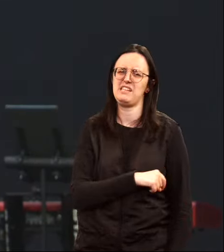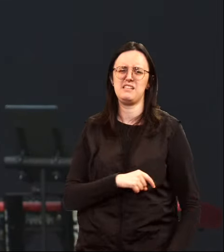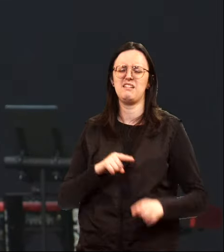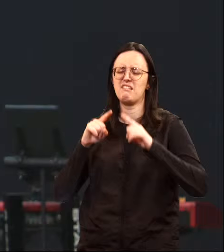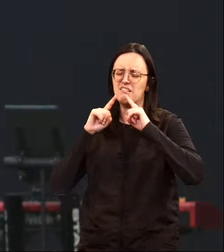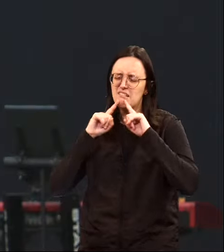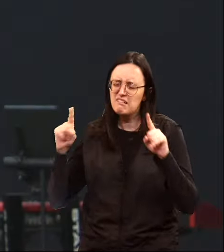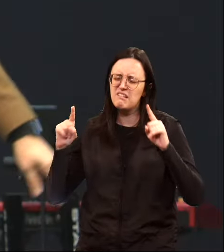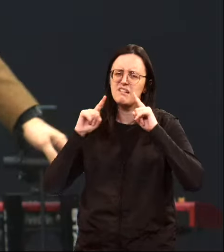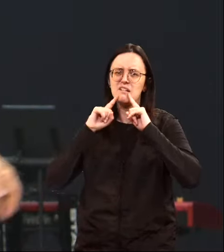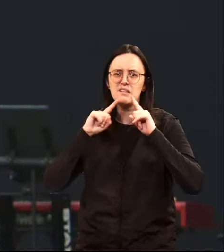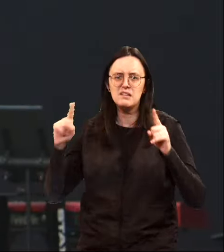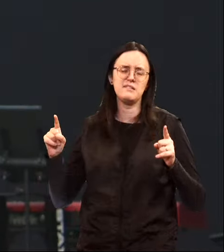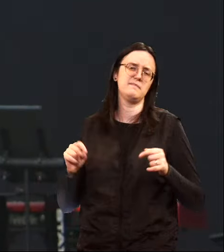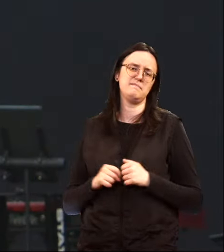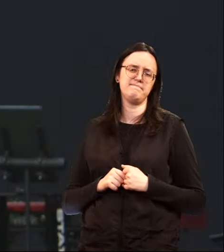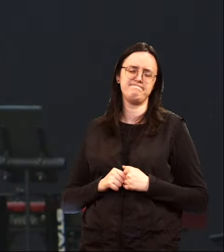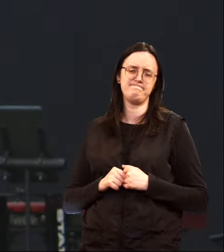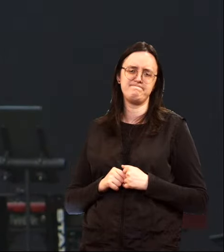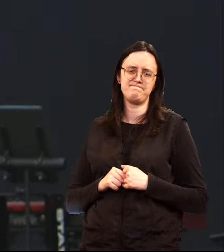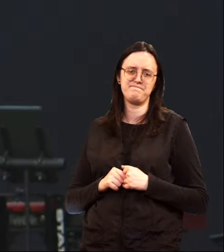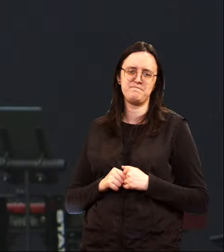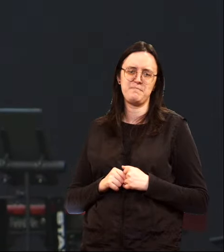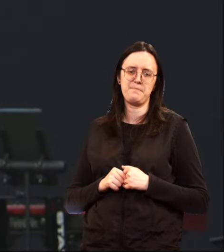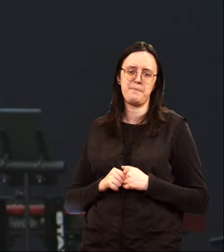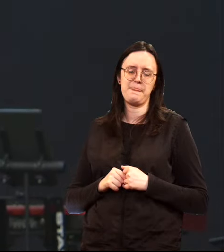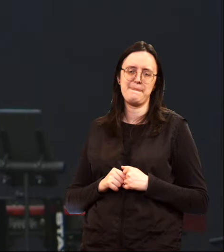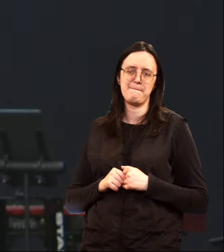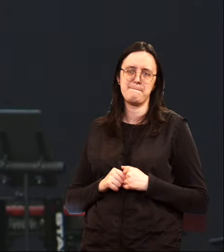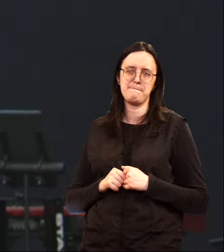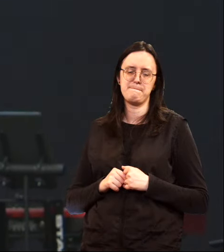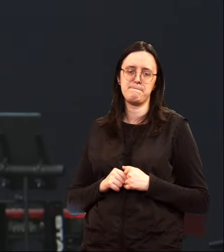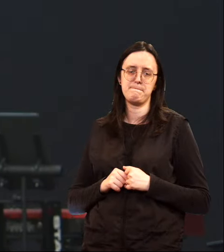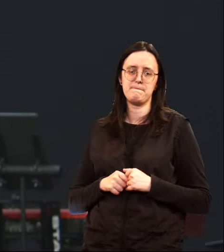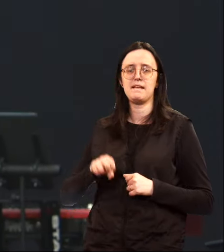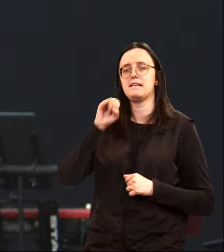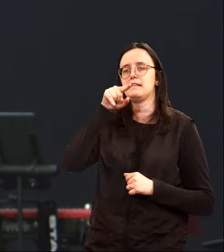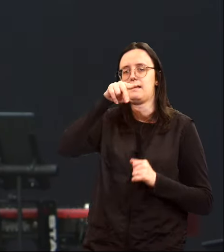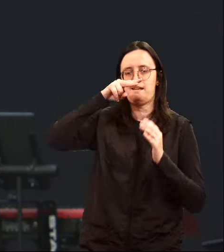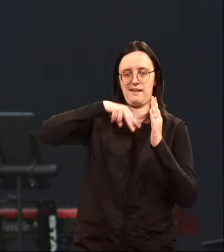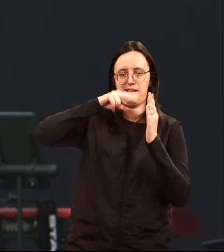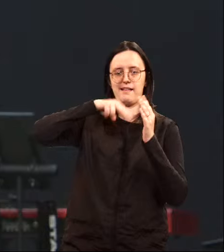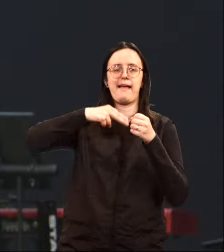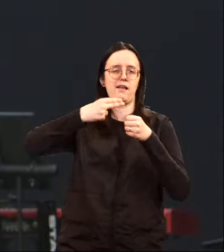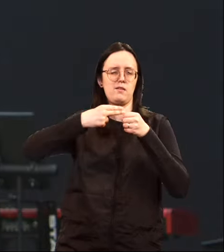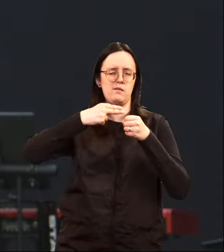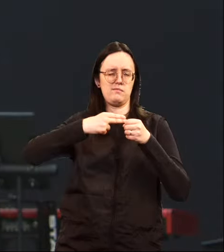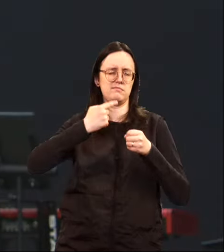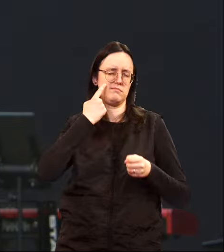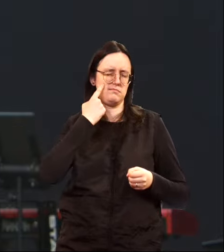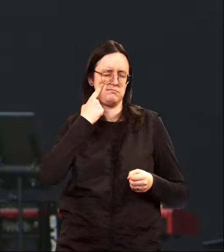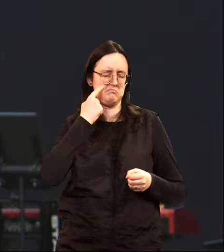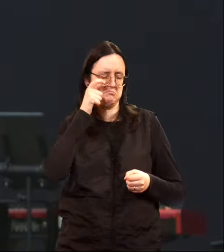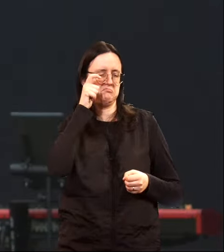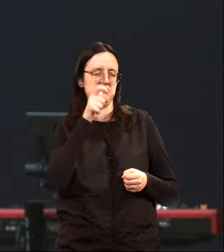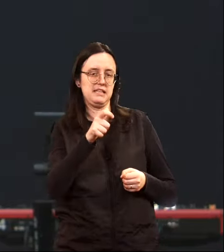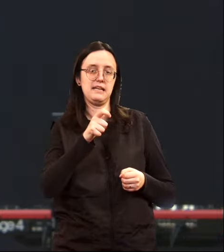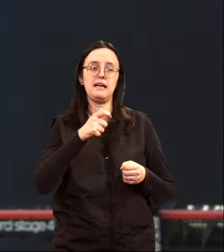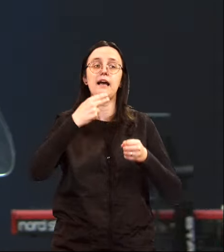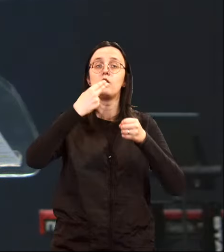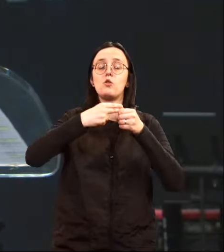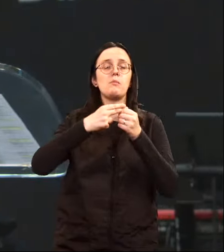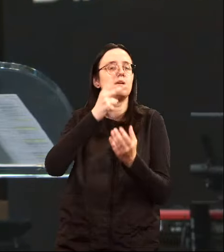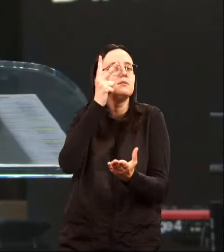das dificuldades. É muito interessante. Se você ler o livro de Números, você vai ver que